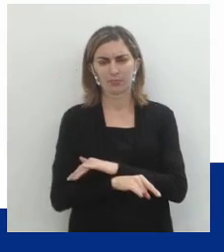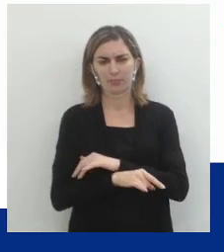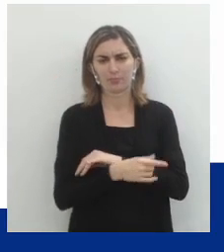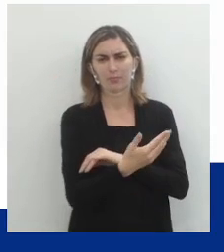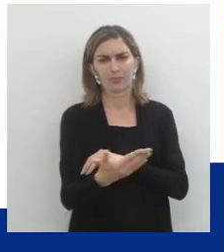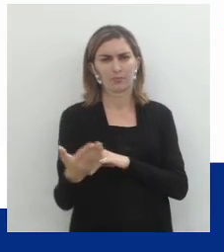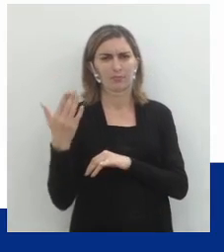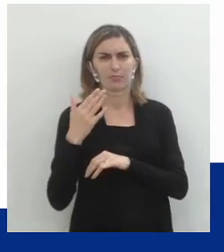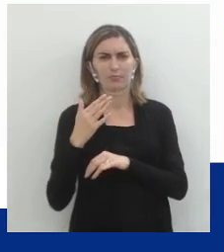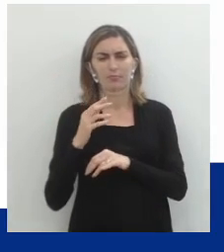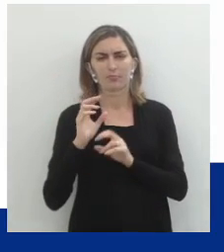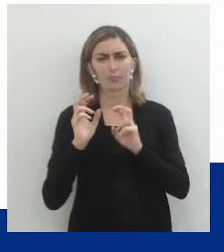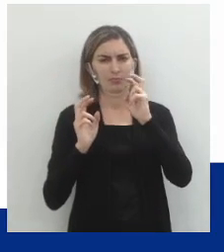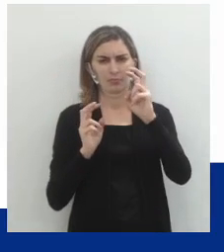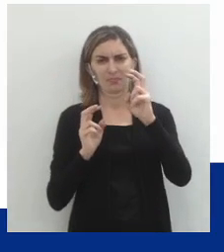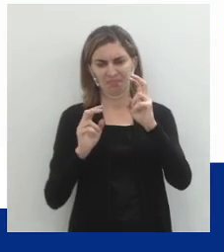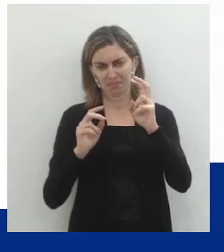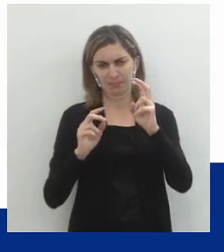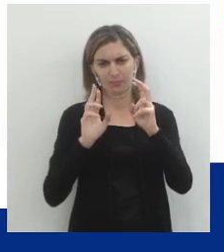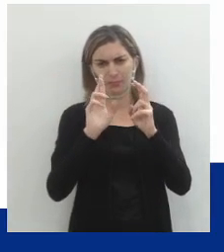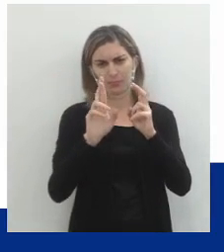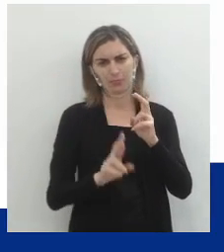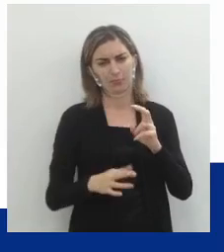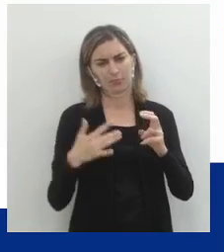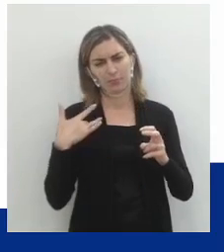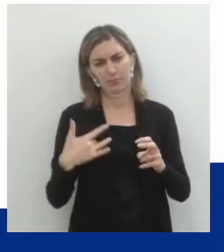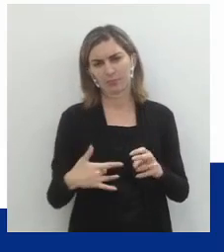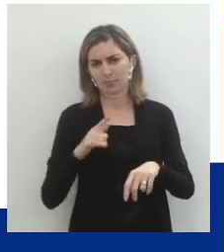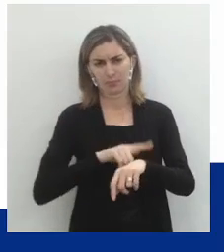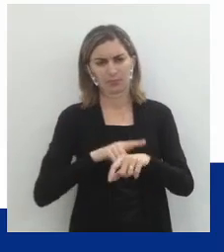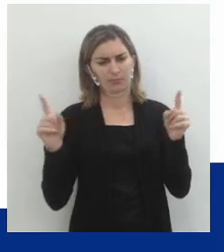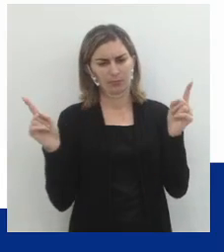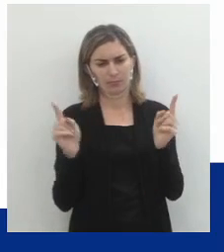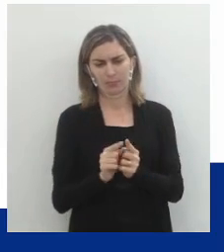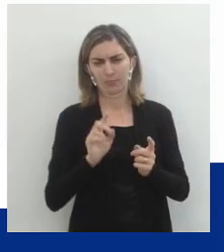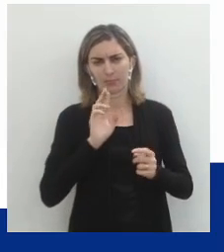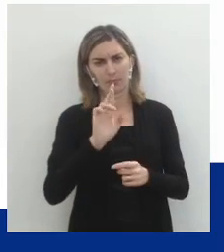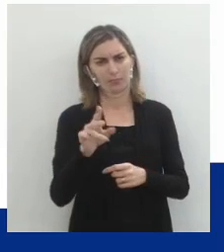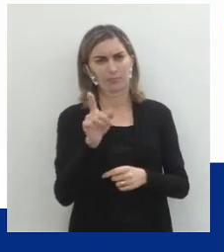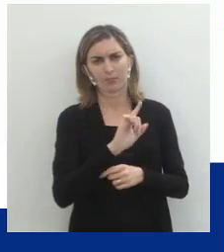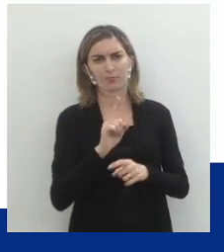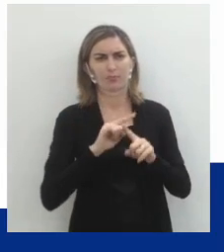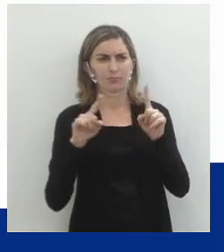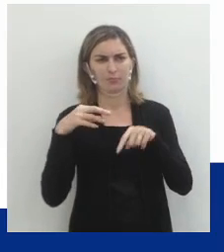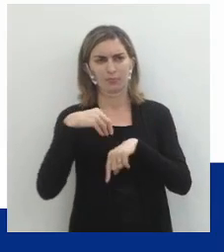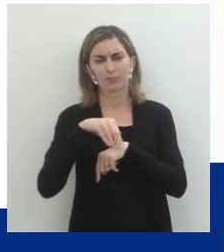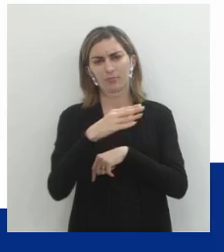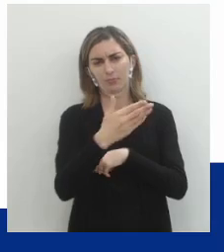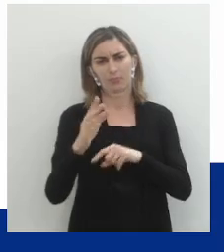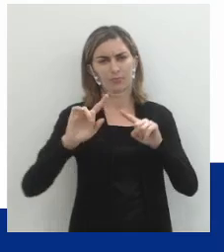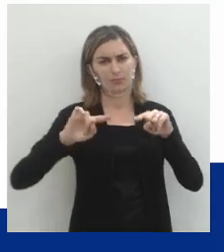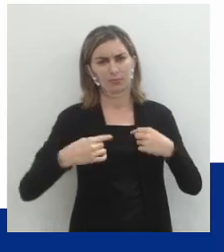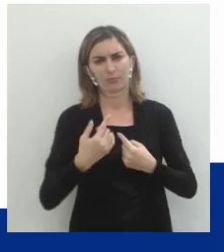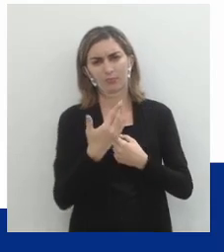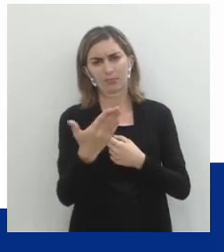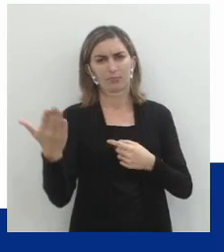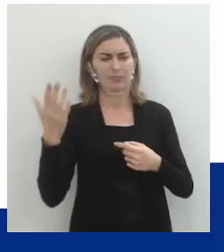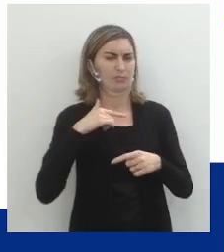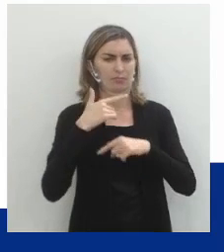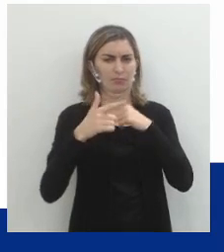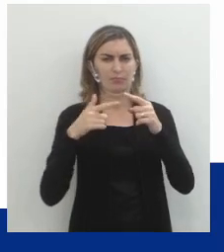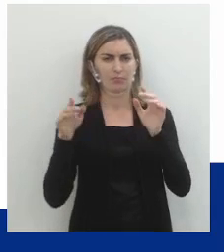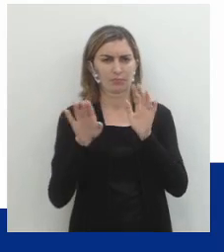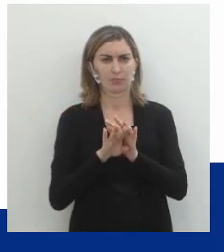vai aí se dar em 5 alternativas, que infelizmente não vai dar tempo de fazer todas aqui com vocês, mas eu deixaria até como desafio aquelas que eu não